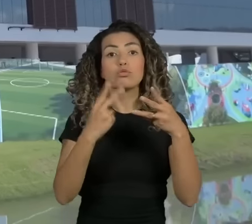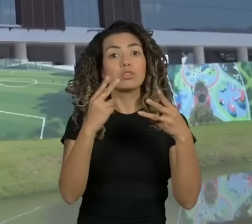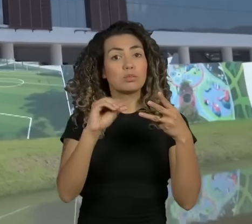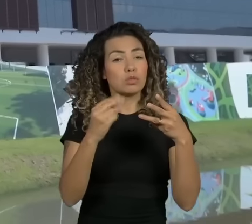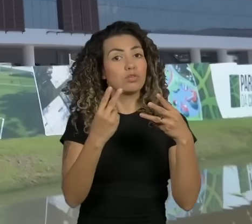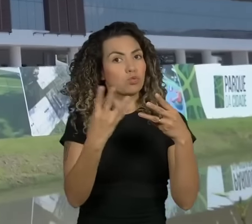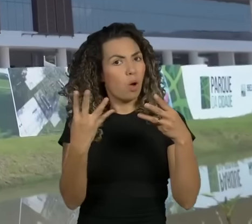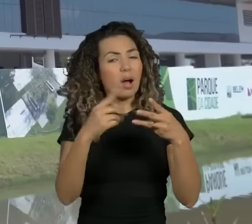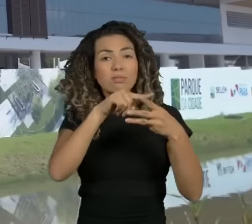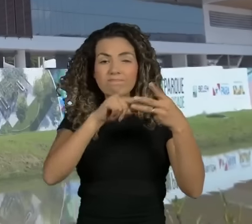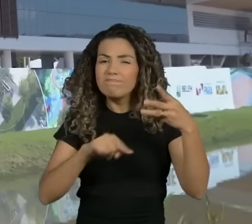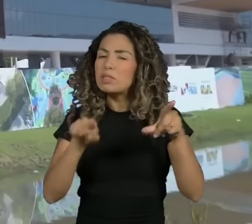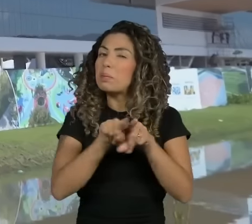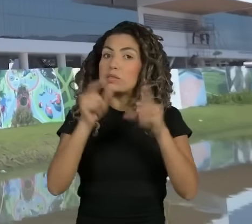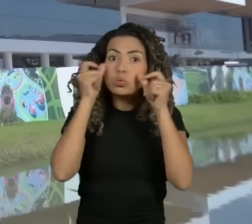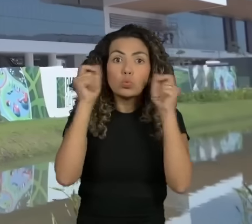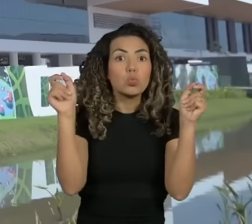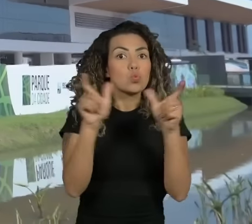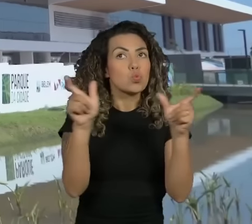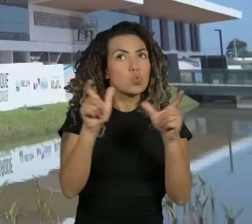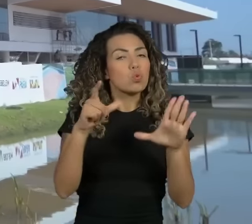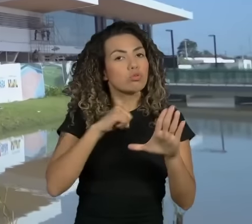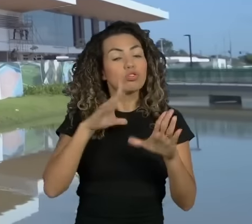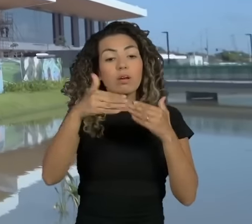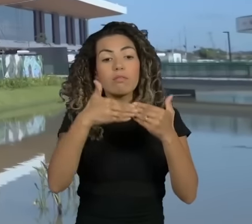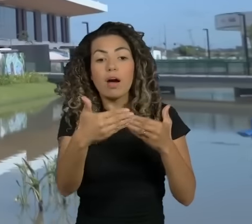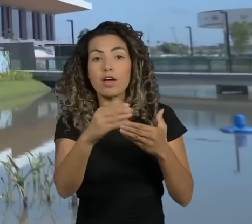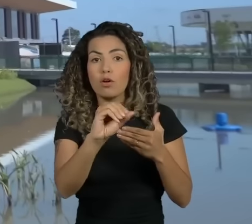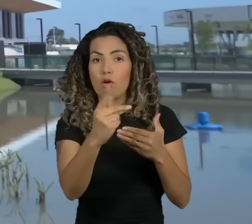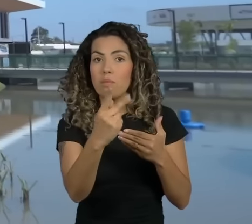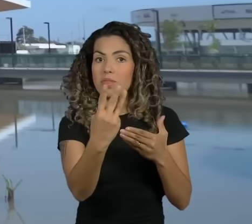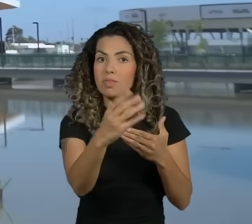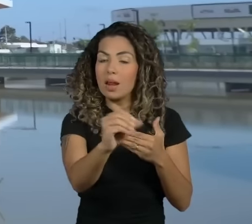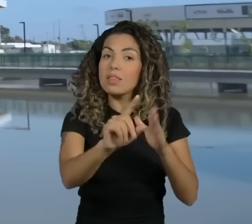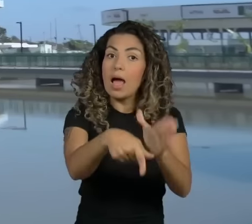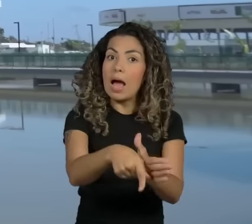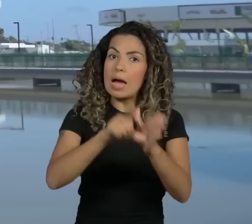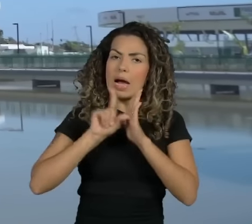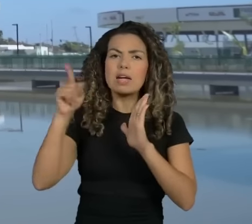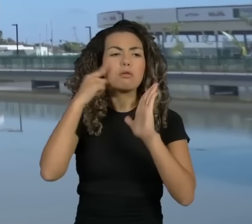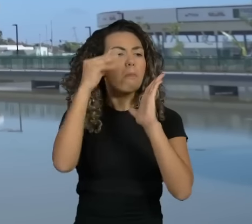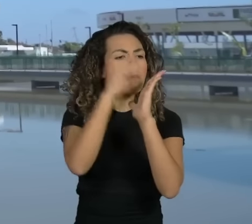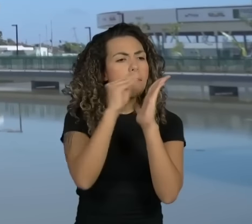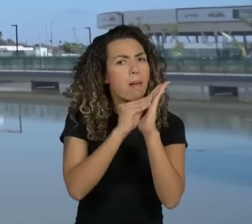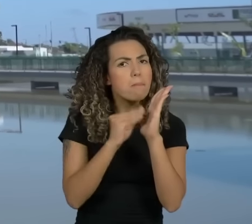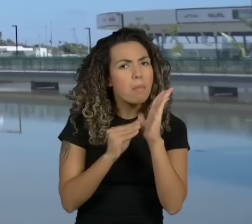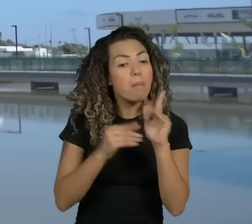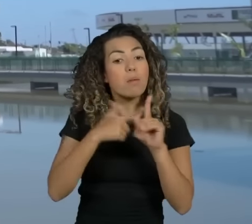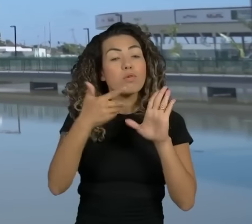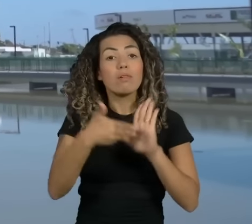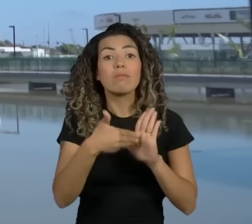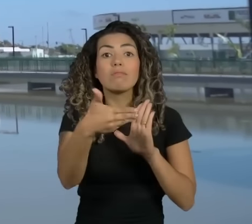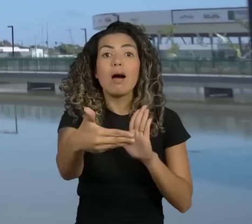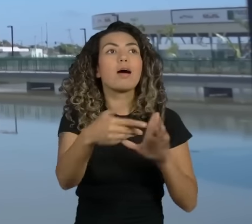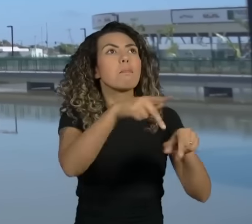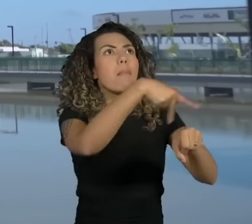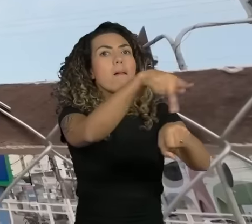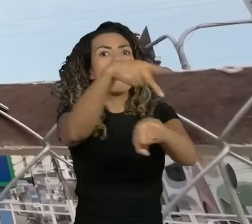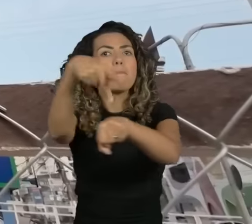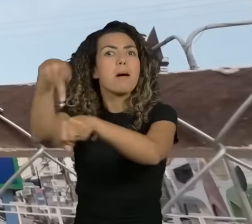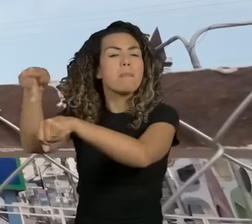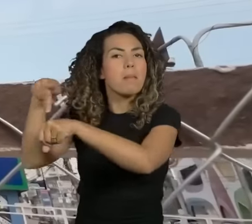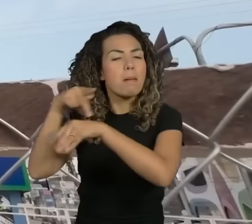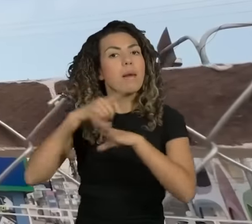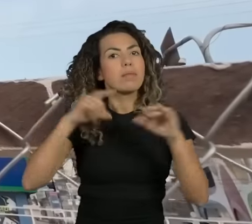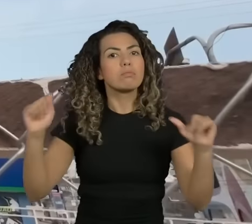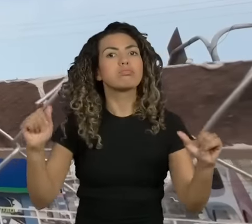Os dados foram divulgados às vésperas da COP30, cúpula que espera reunir mais de 100 de países para